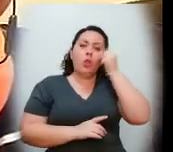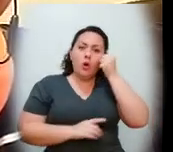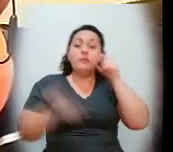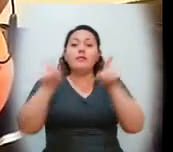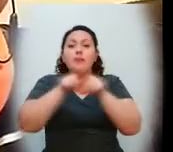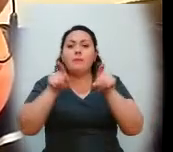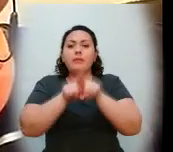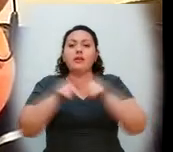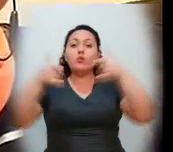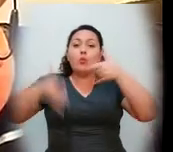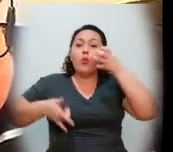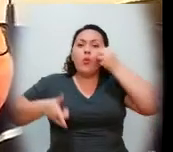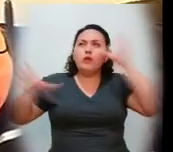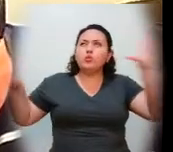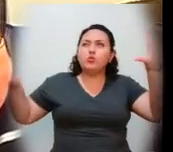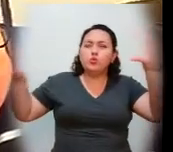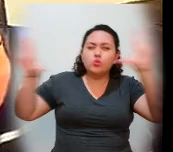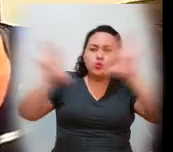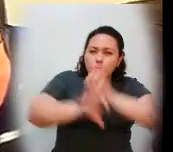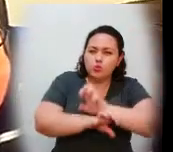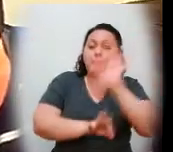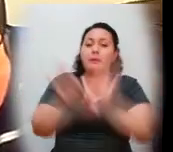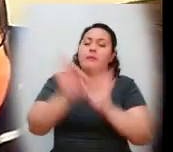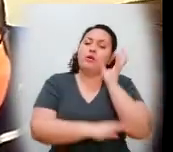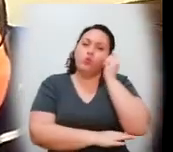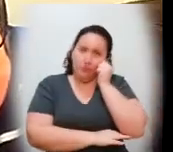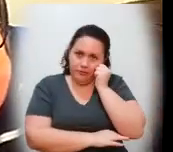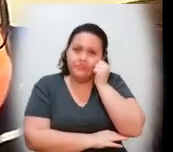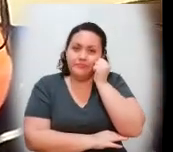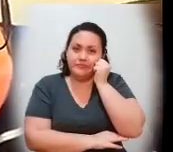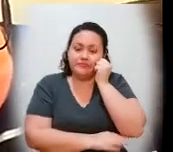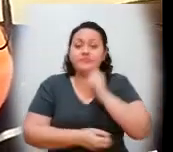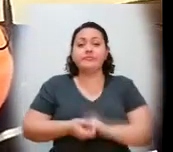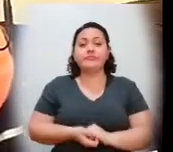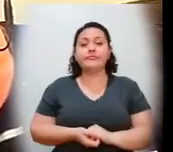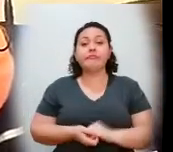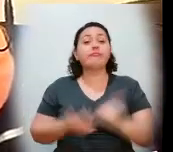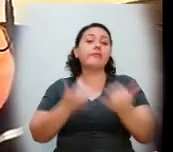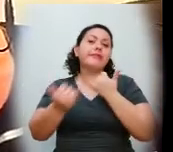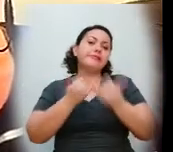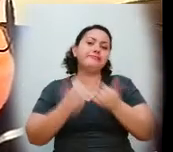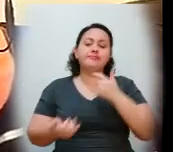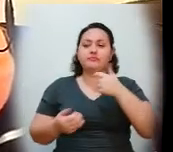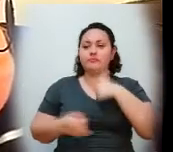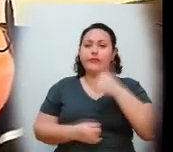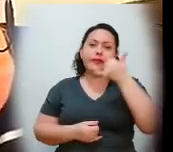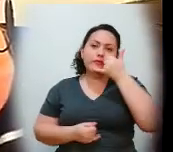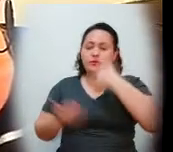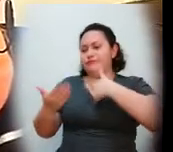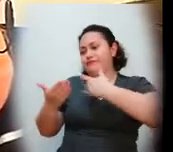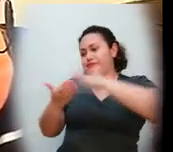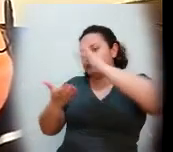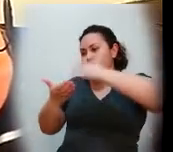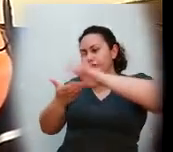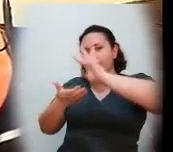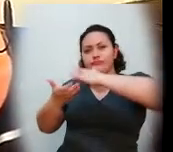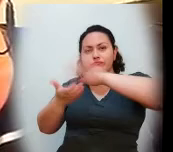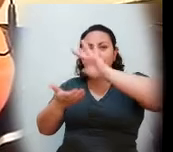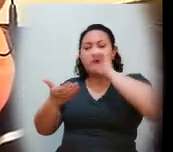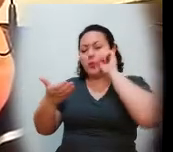para a gente dormir. Né? Então, essa informação, se a gente então pega numa tela de celular e fica